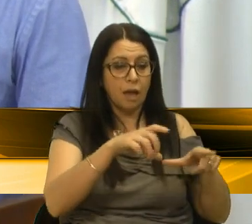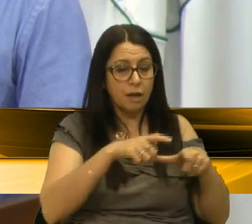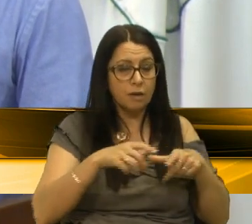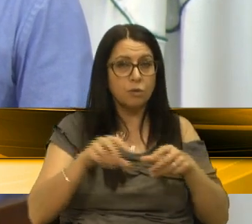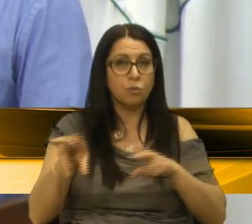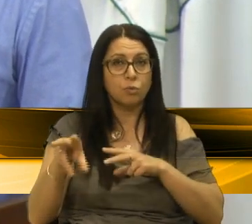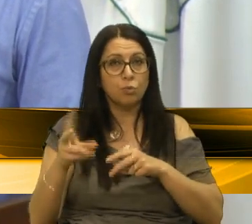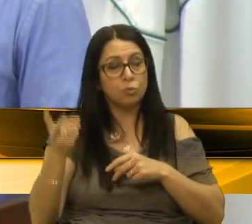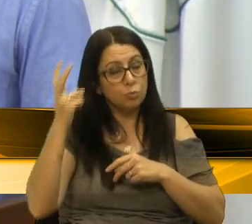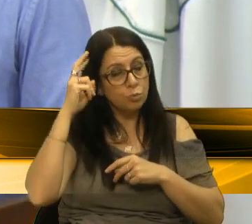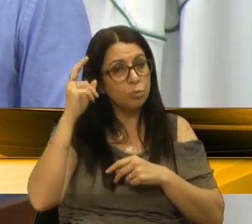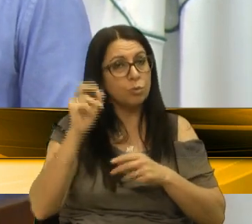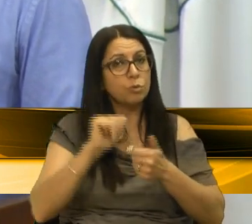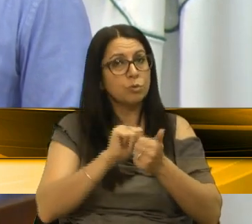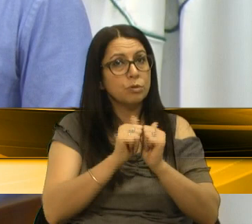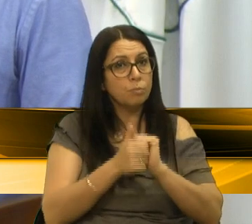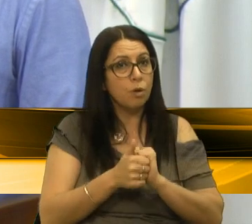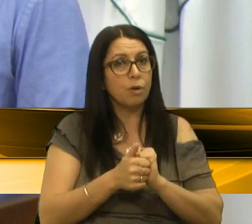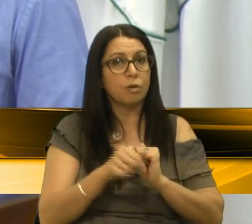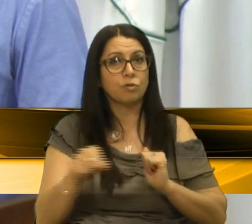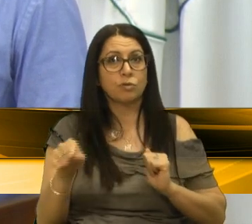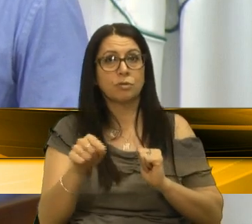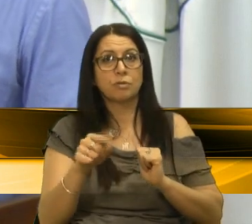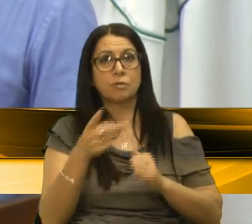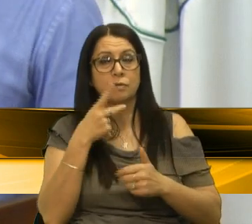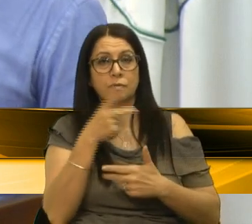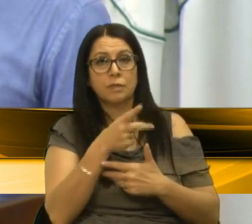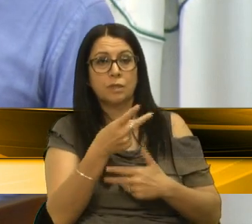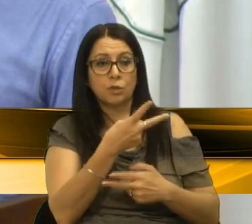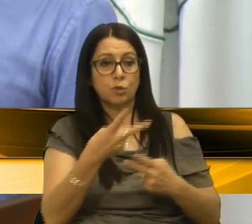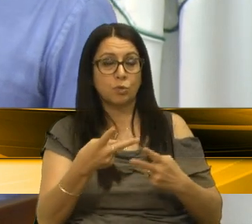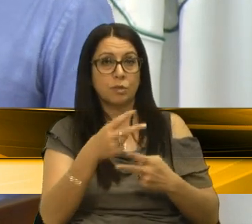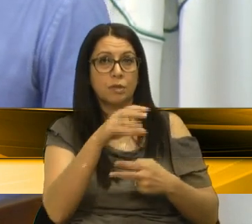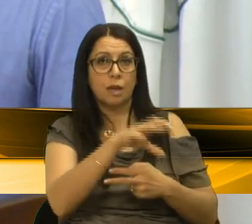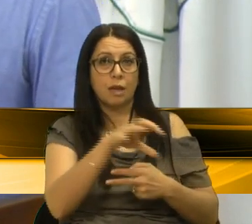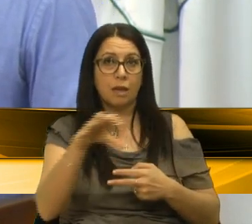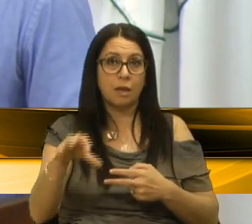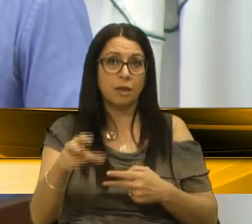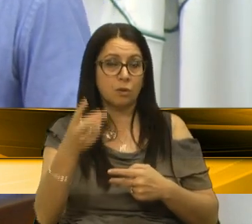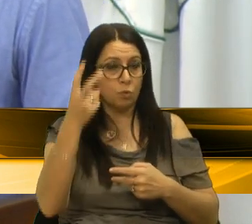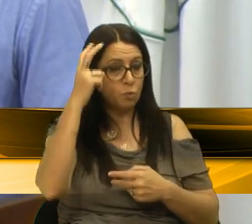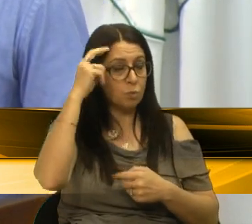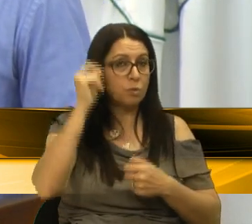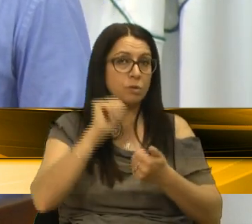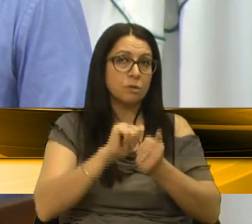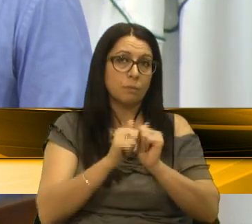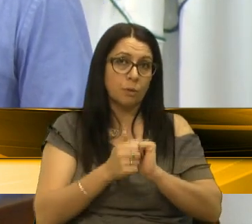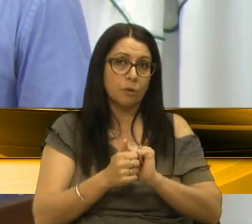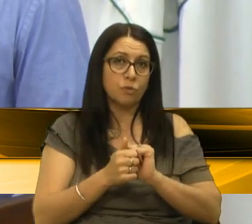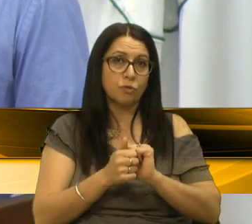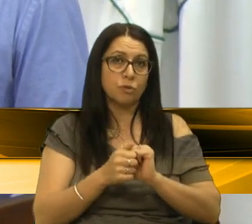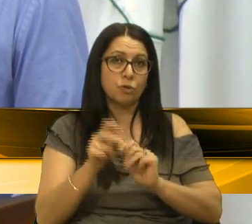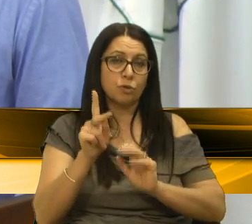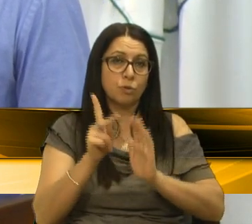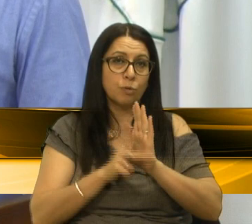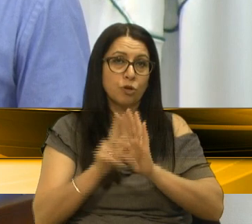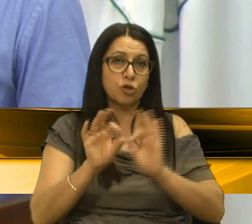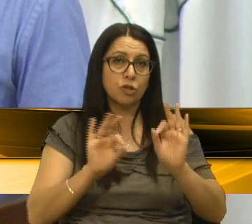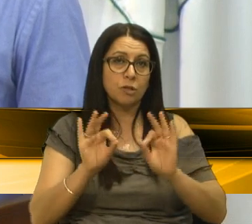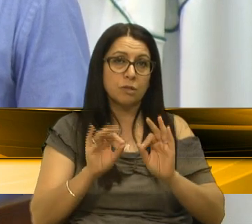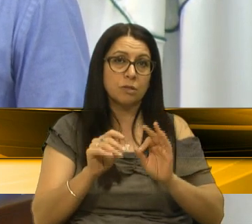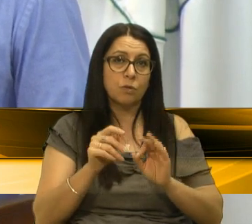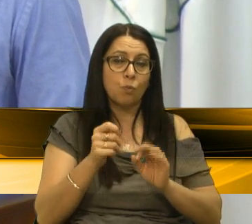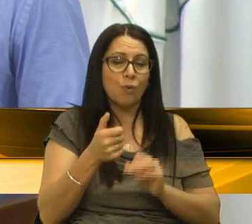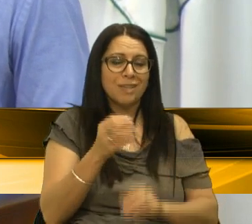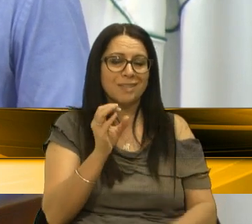do esporte. E diga-se de passagem que nessas duas áreas, cultura e esporte, os projetos foram a quase